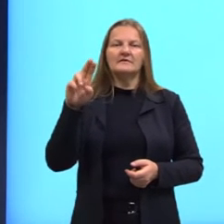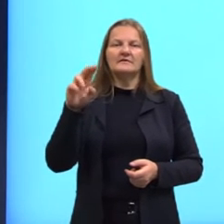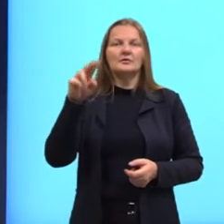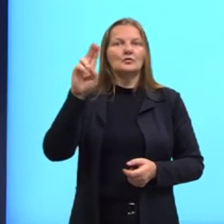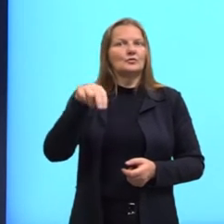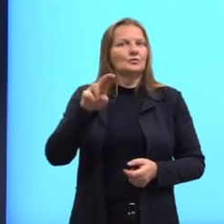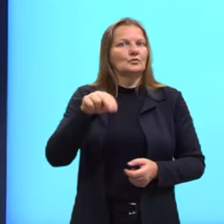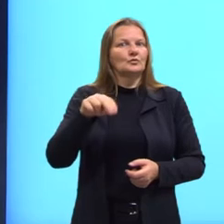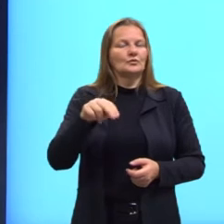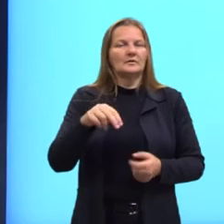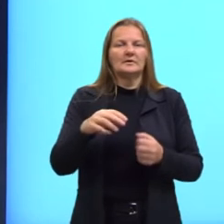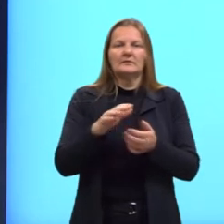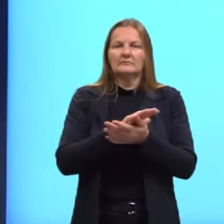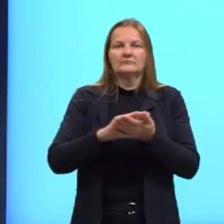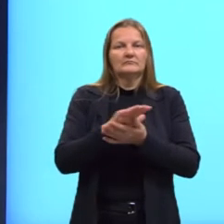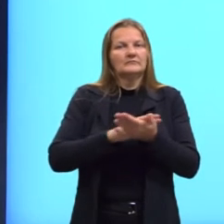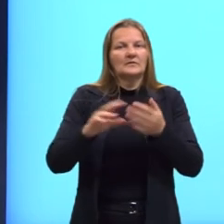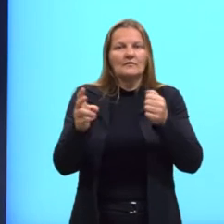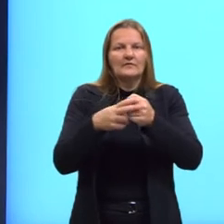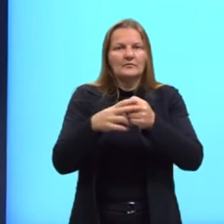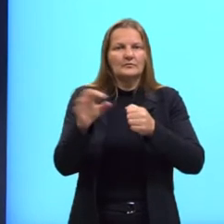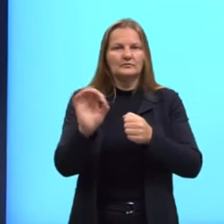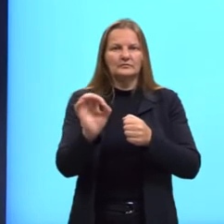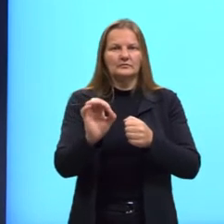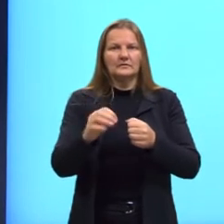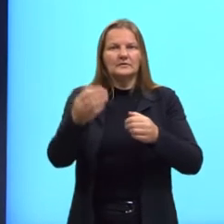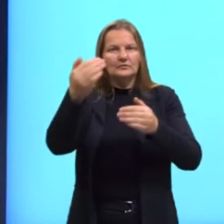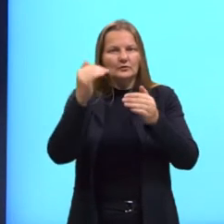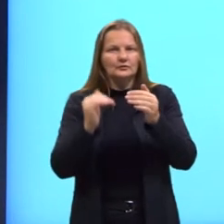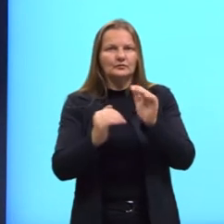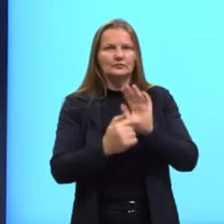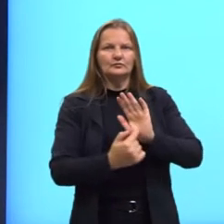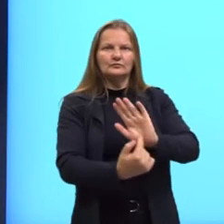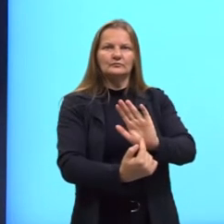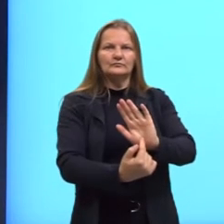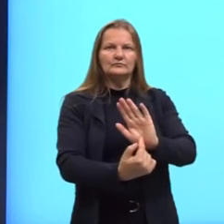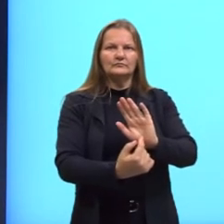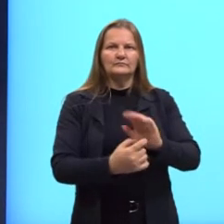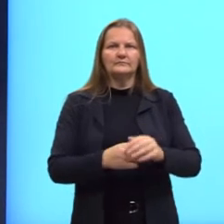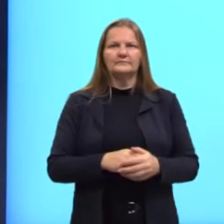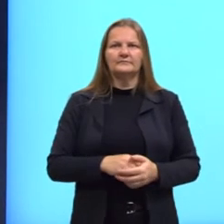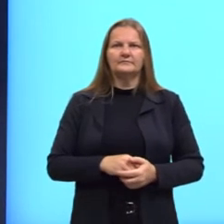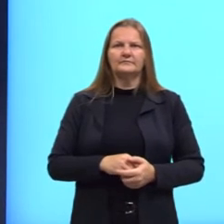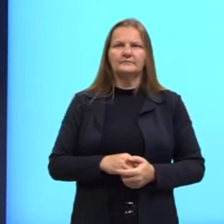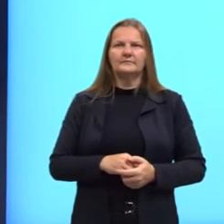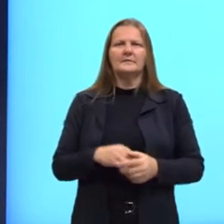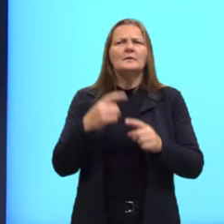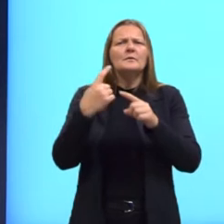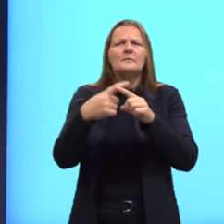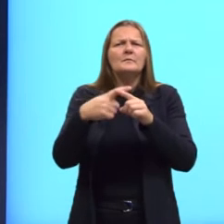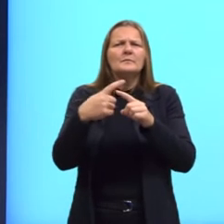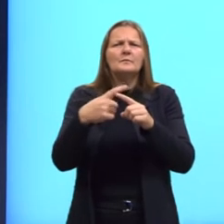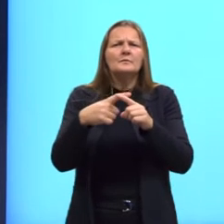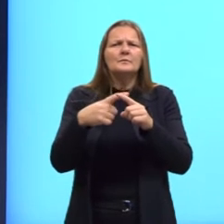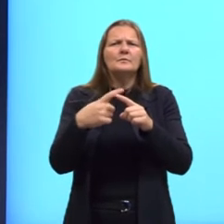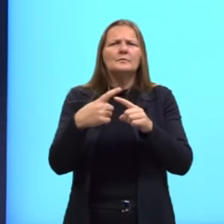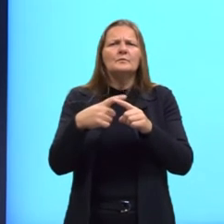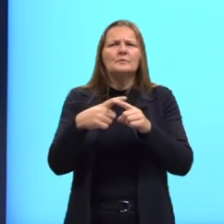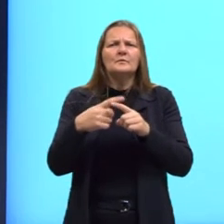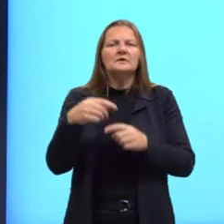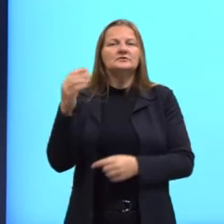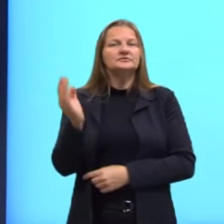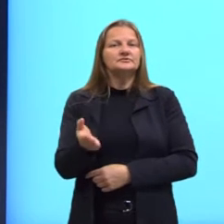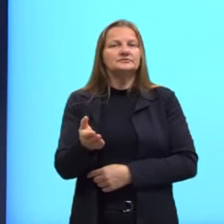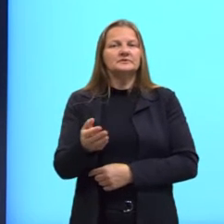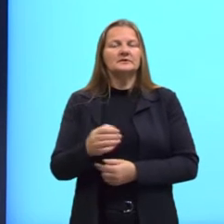aqui não aparece negativa no verbo aqui aparece a negativo no verbo e esse aqui mas é porque que tem esse aqui e